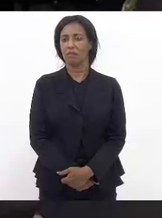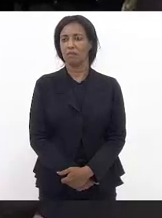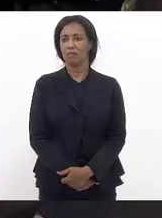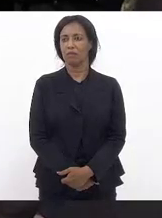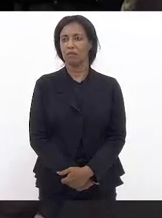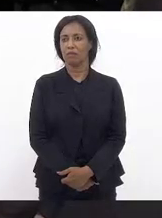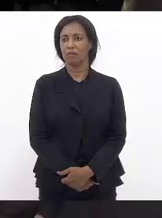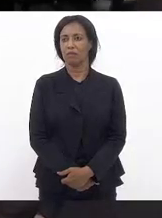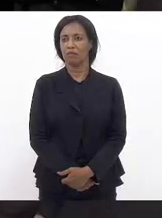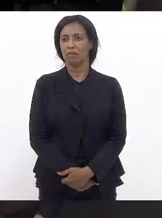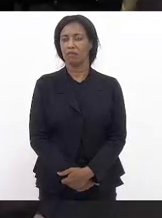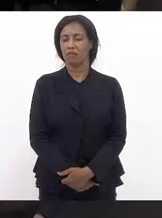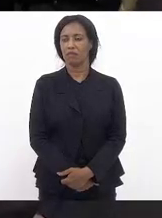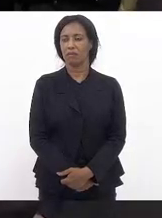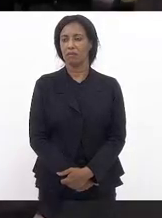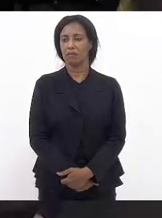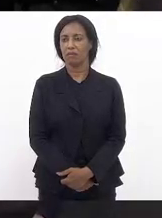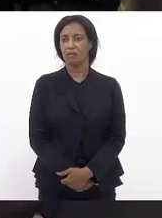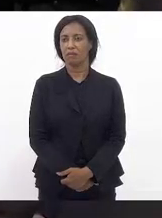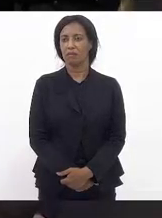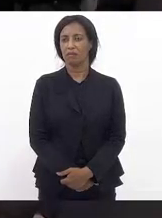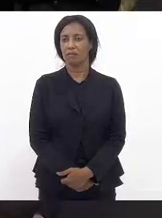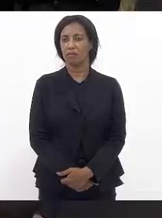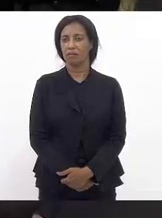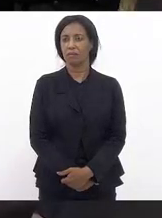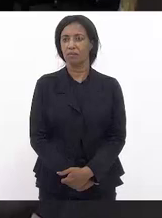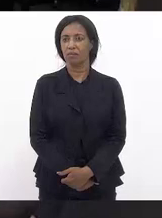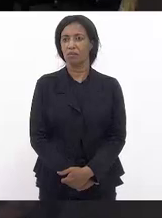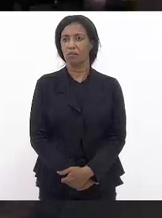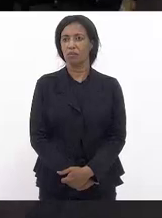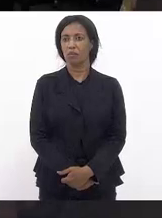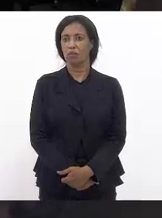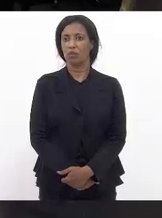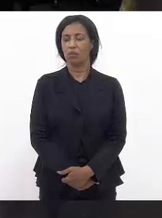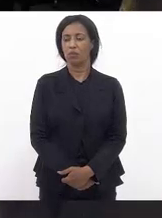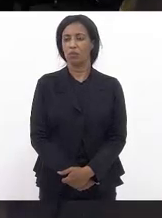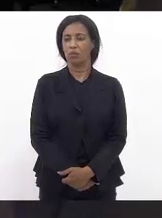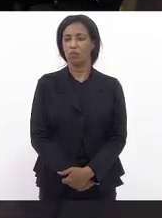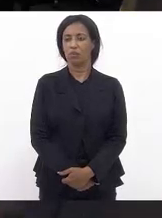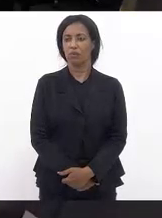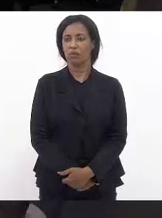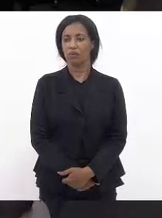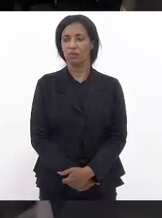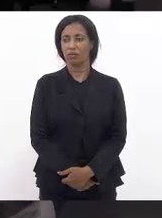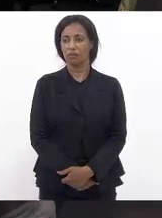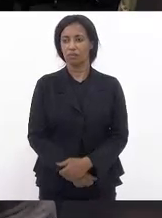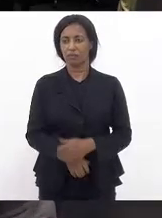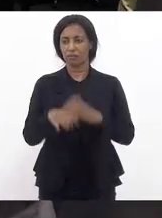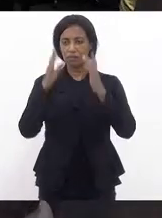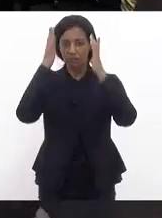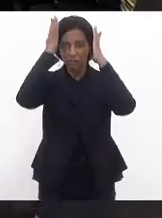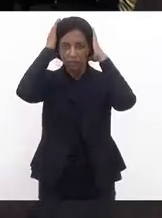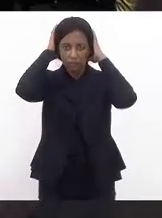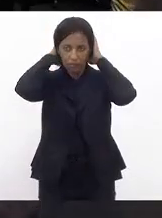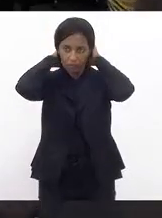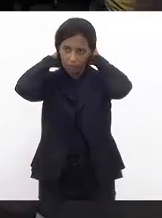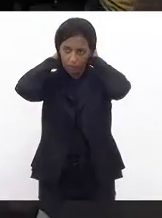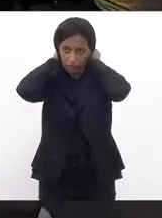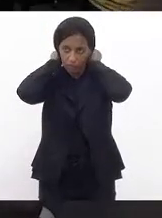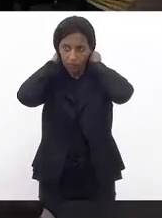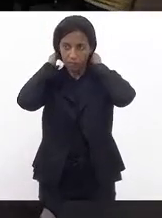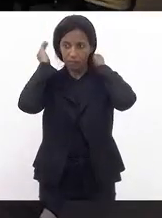parecer e o deputado tá tá valendo o embasamento do supremo